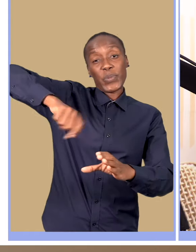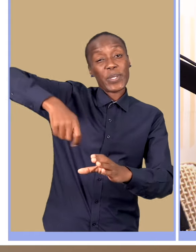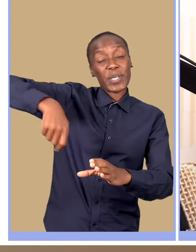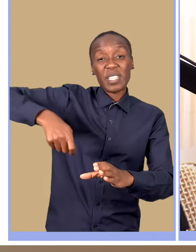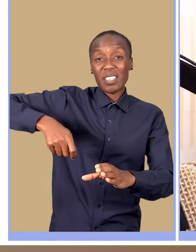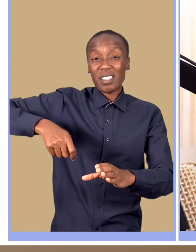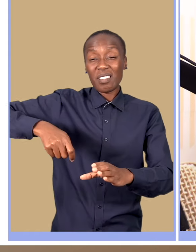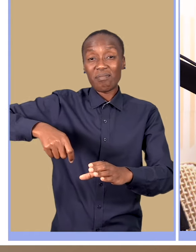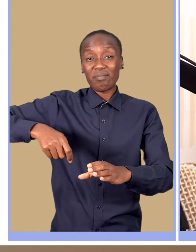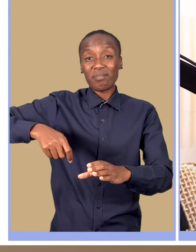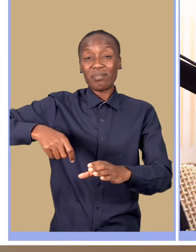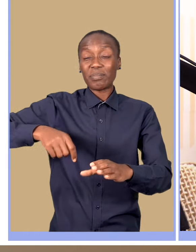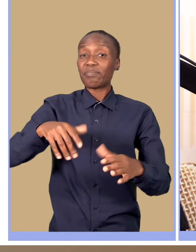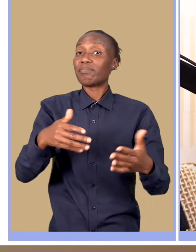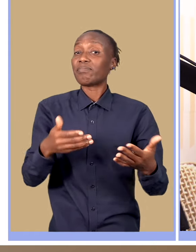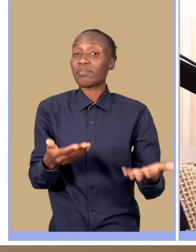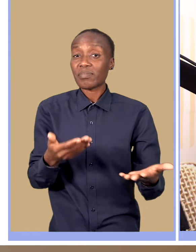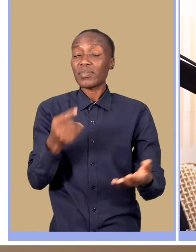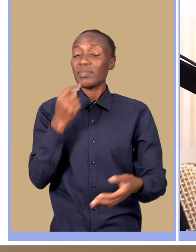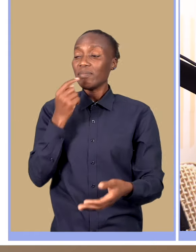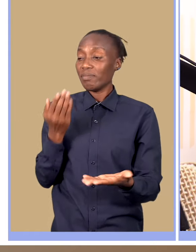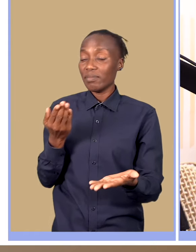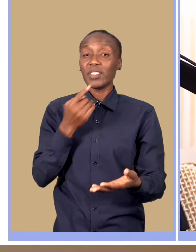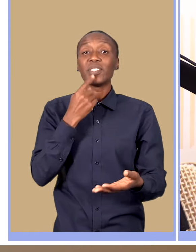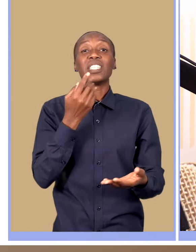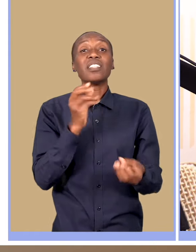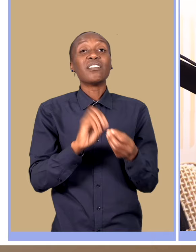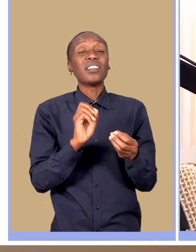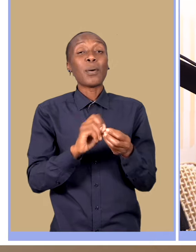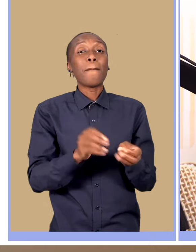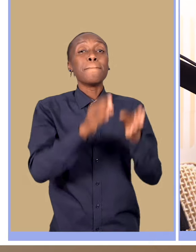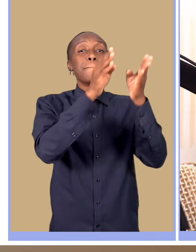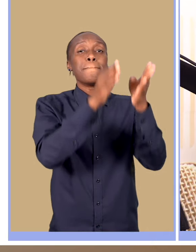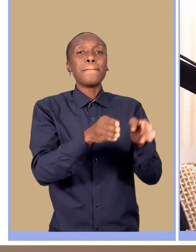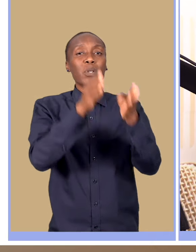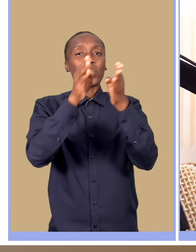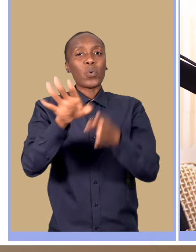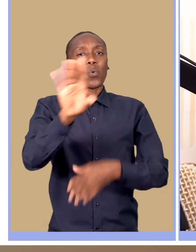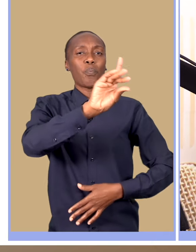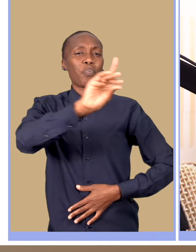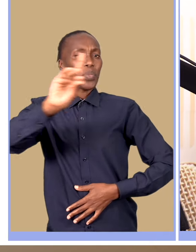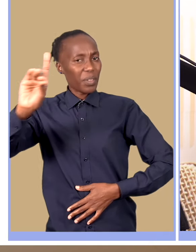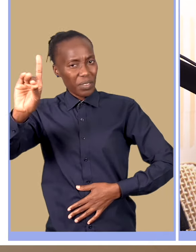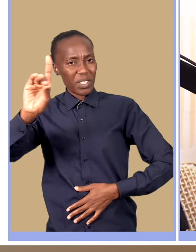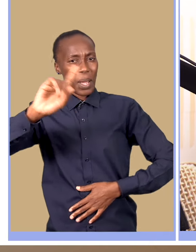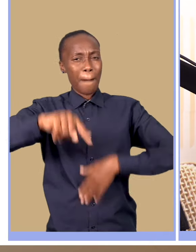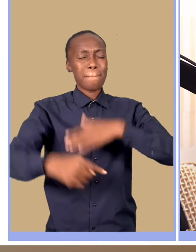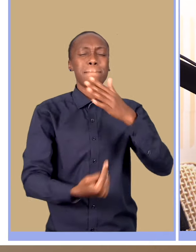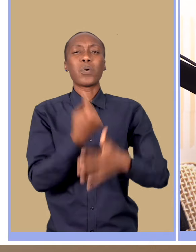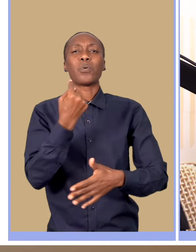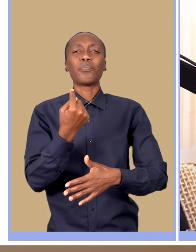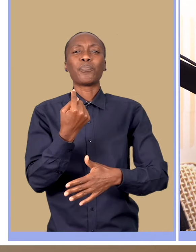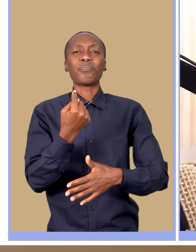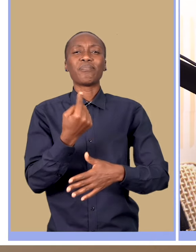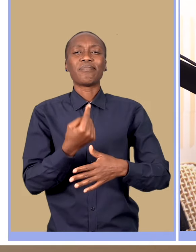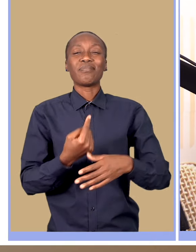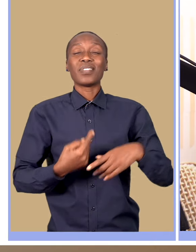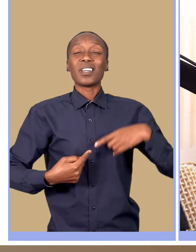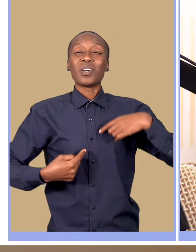a cozinha. Então, só para concordar aquilo que estás a dizer, Bata, que as pessoas com deficiência, de fato, acabam